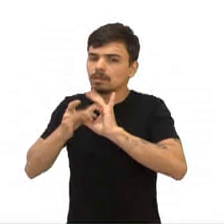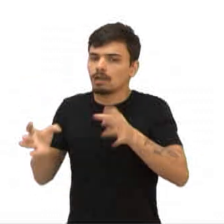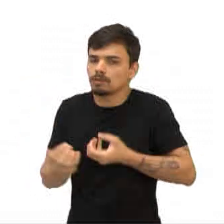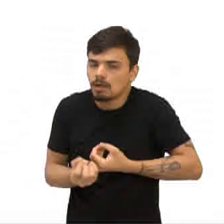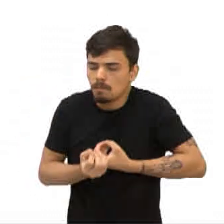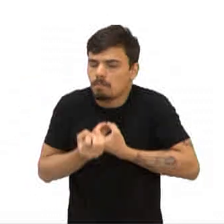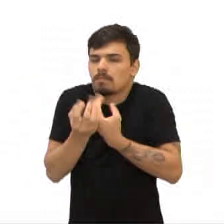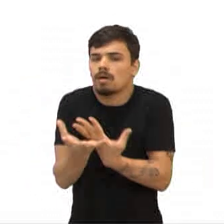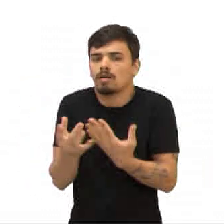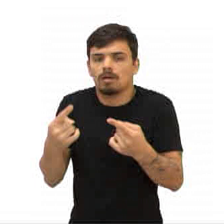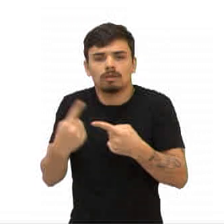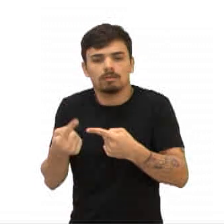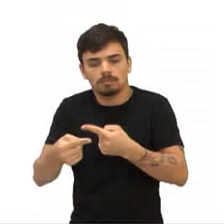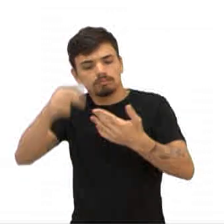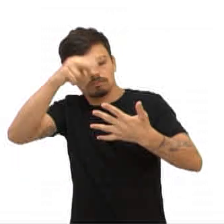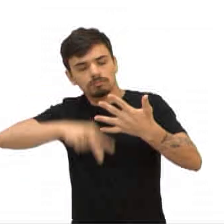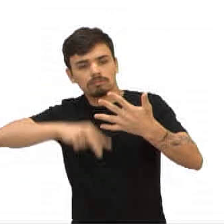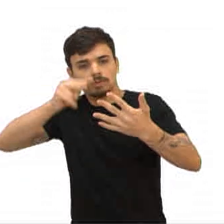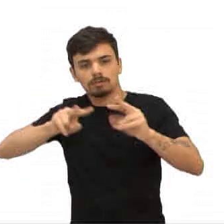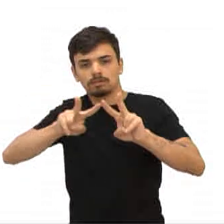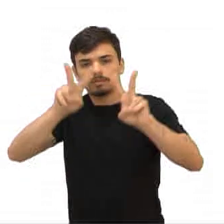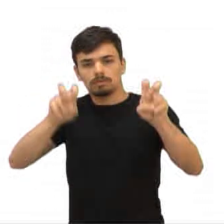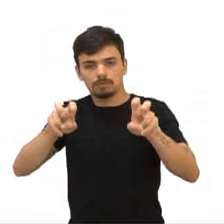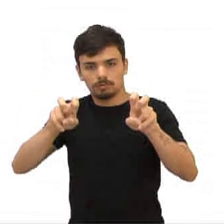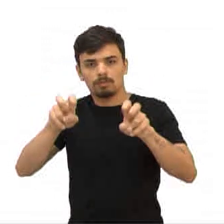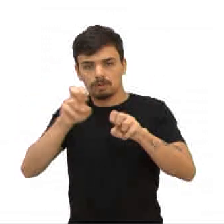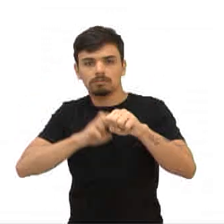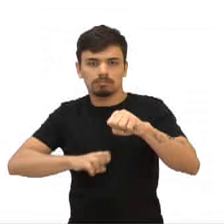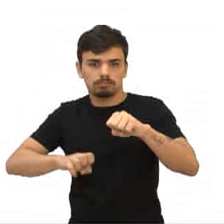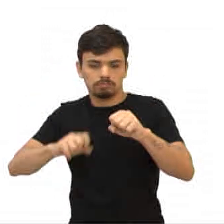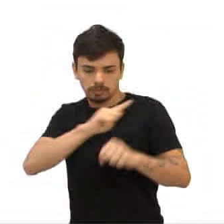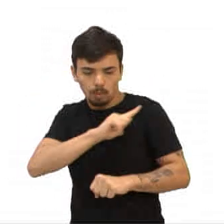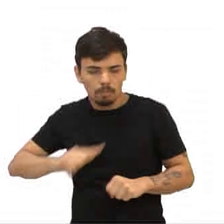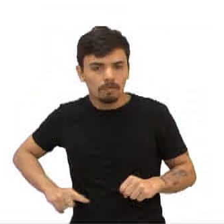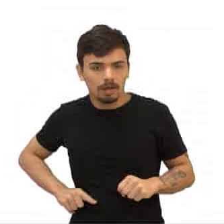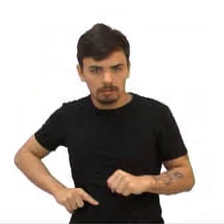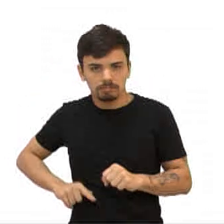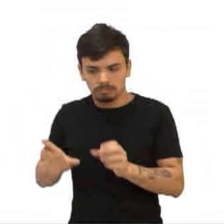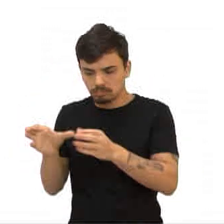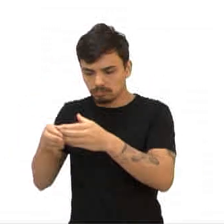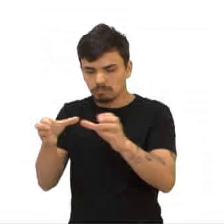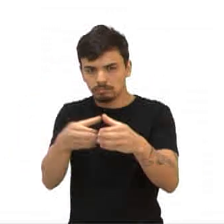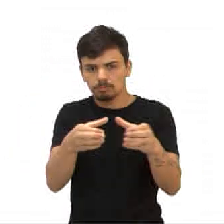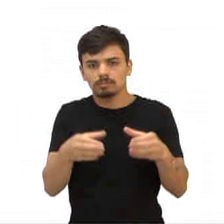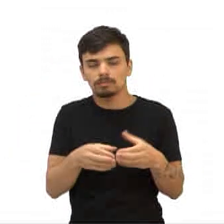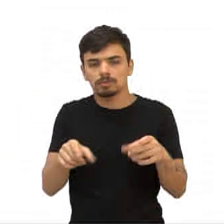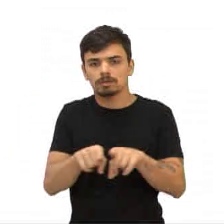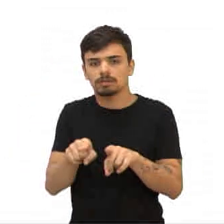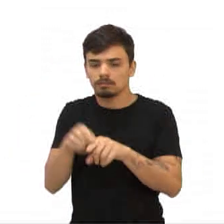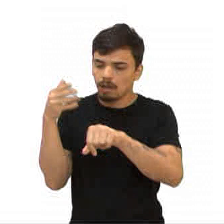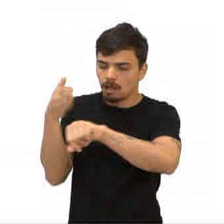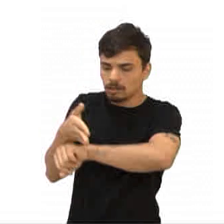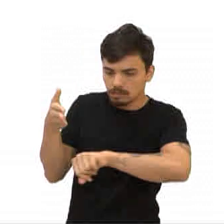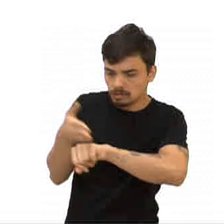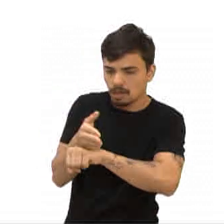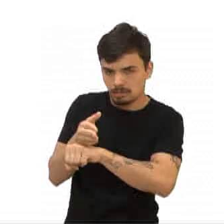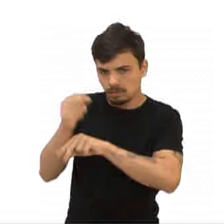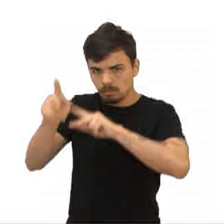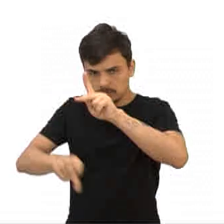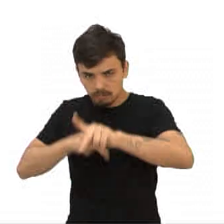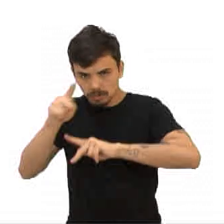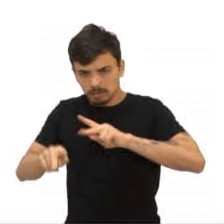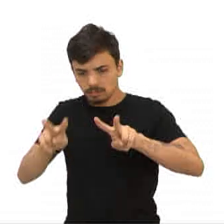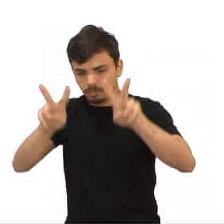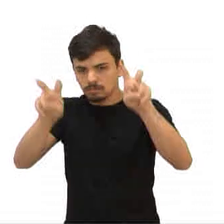expressão, fiscalização sobre órgãos governamentais e acesso por parte da população às